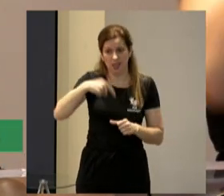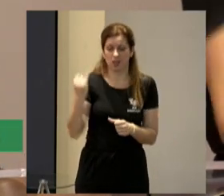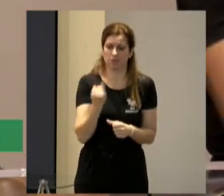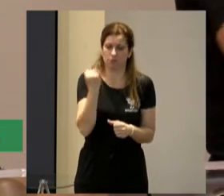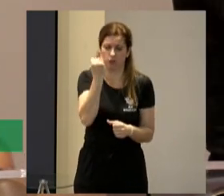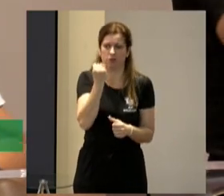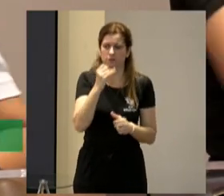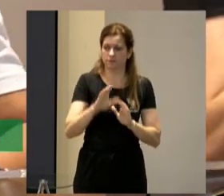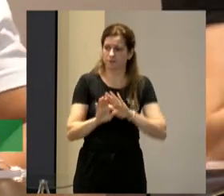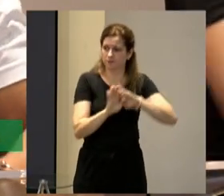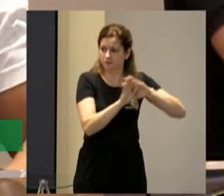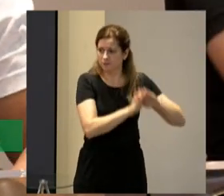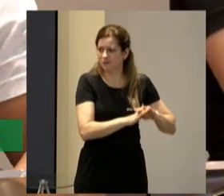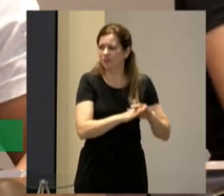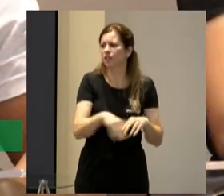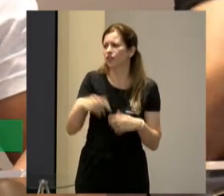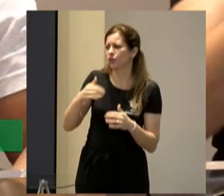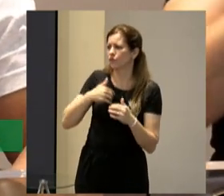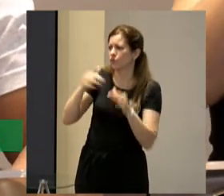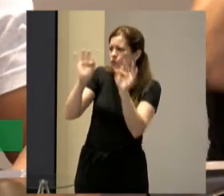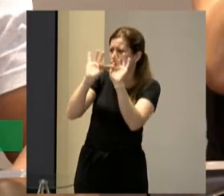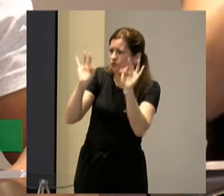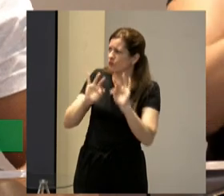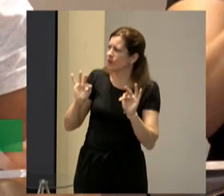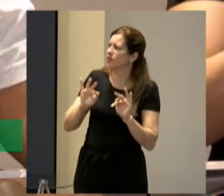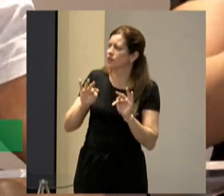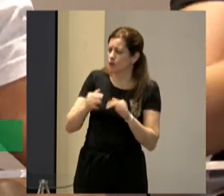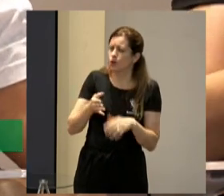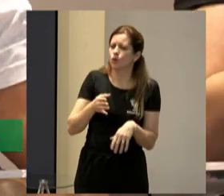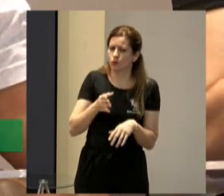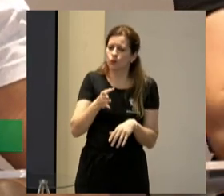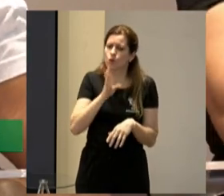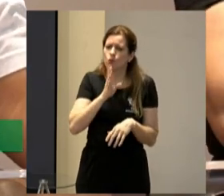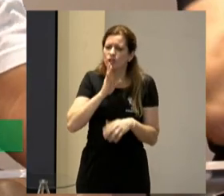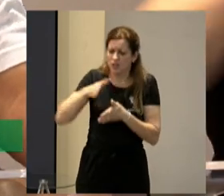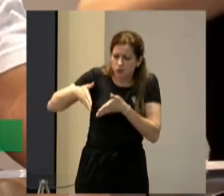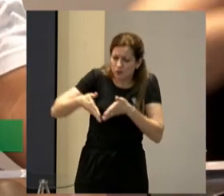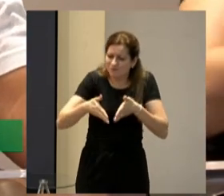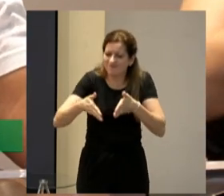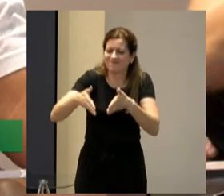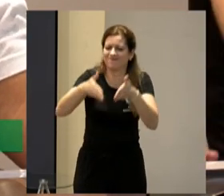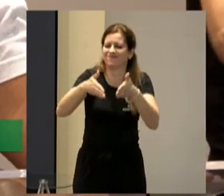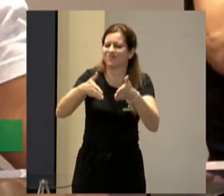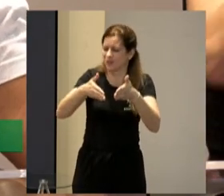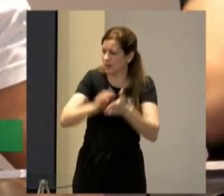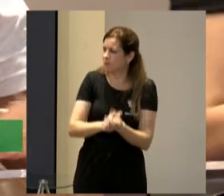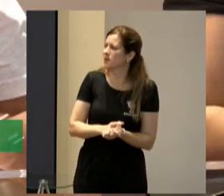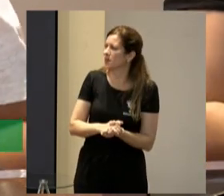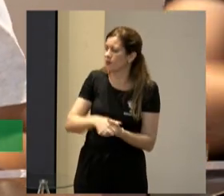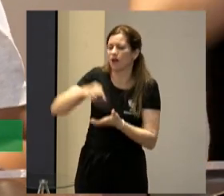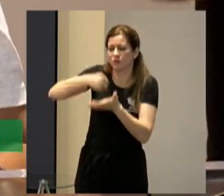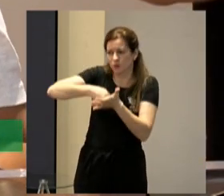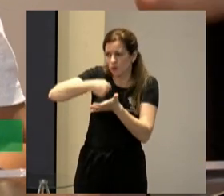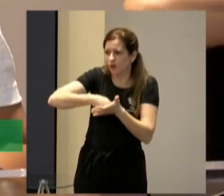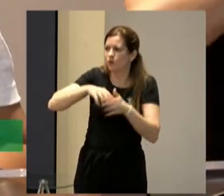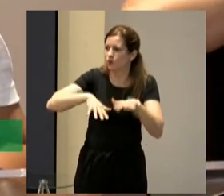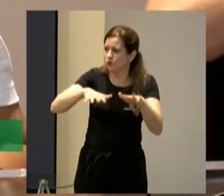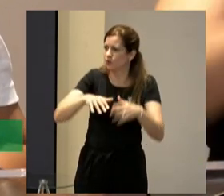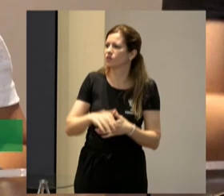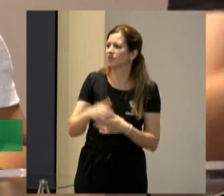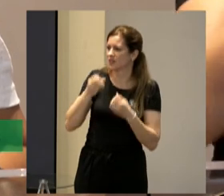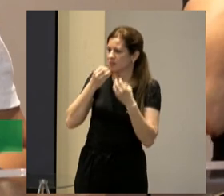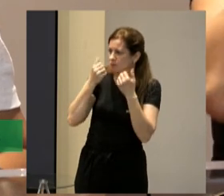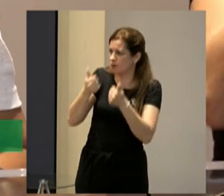muito feliz que tu estejas aqui, conheço a tua trajetória, a tua visibilidade, a forma como